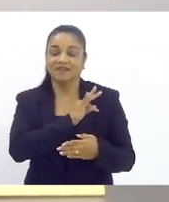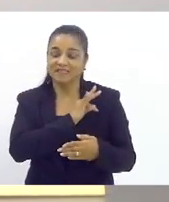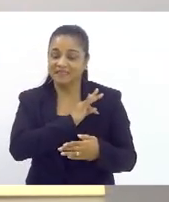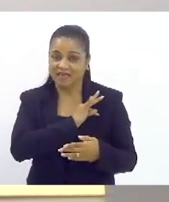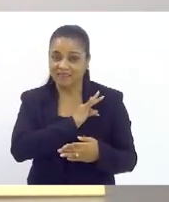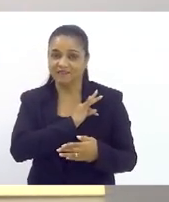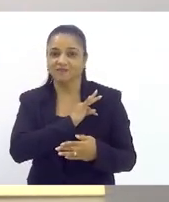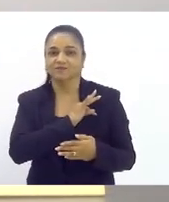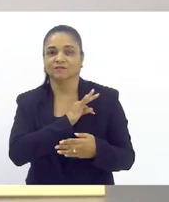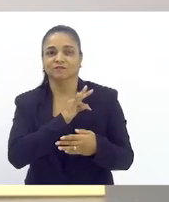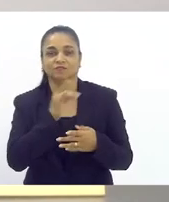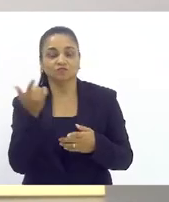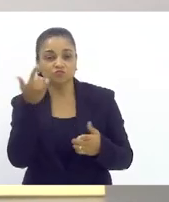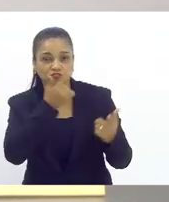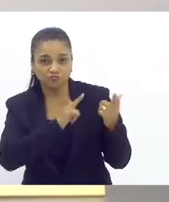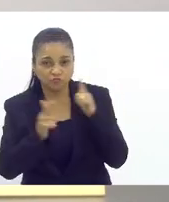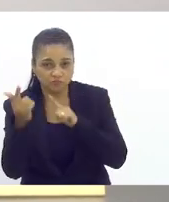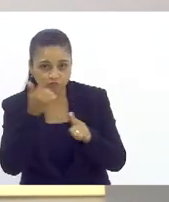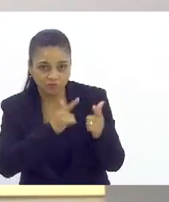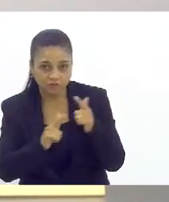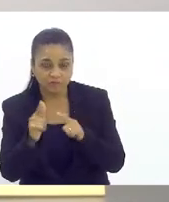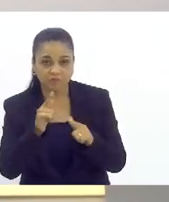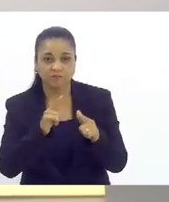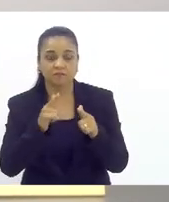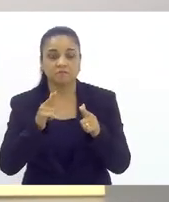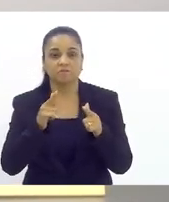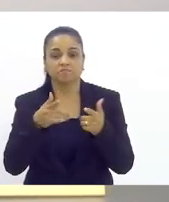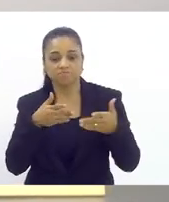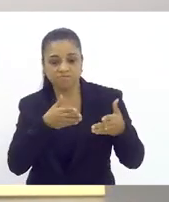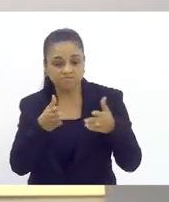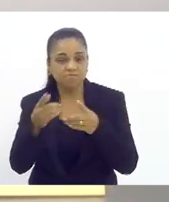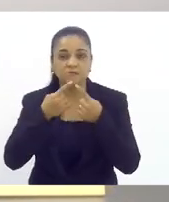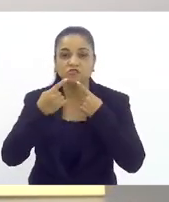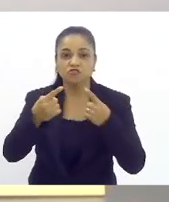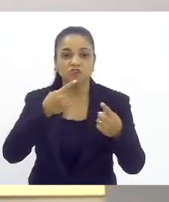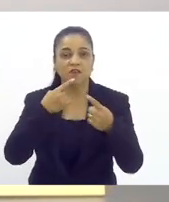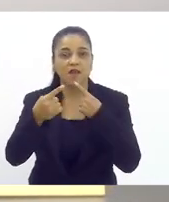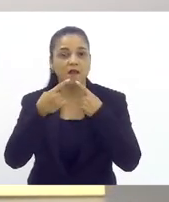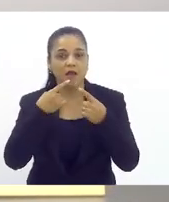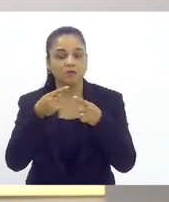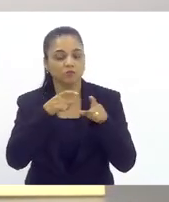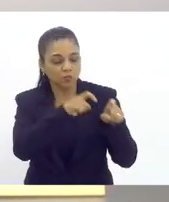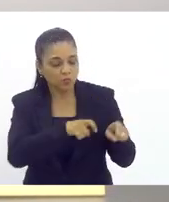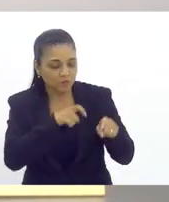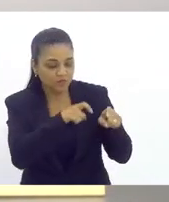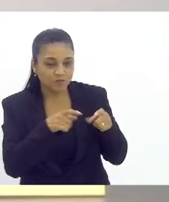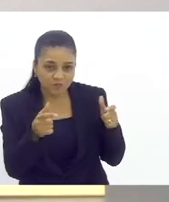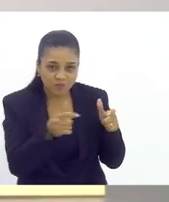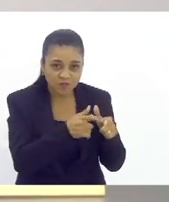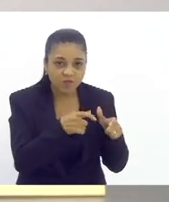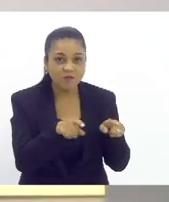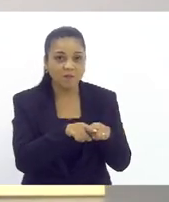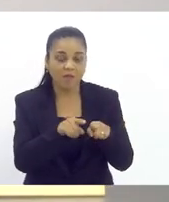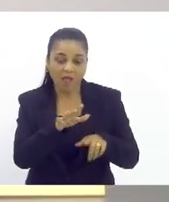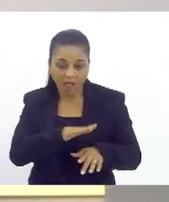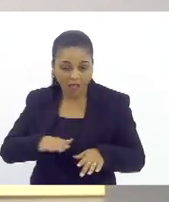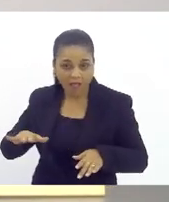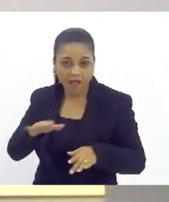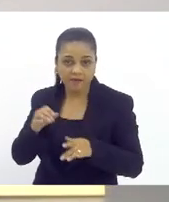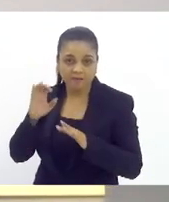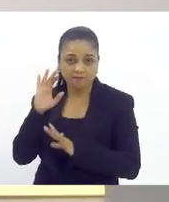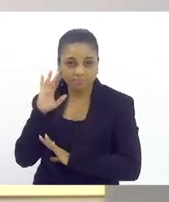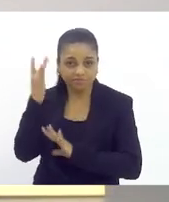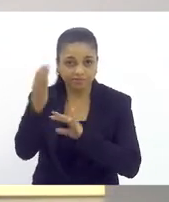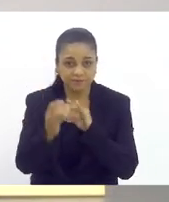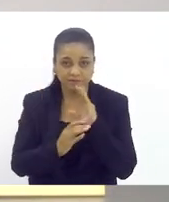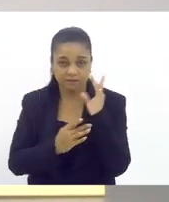de conseguir fazer esse canal de diálogo interlocução com o produtor Nós também somos da área ambiental temos que conseguir olhar